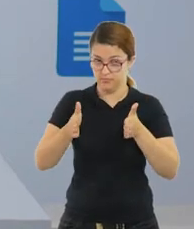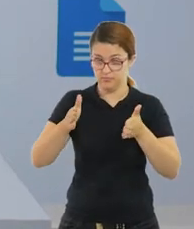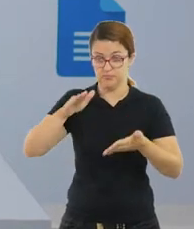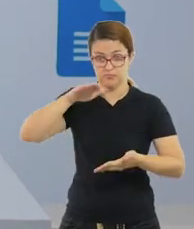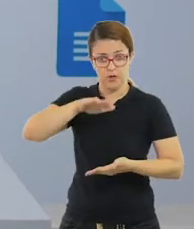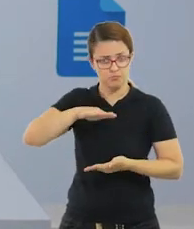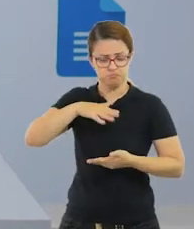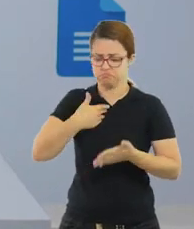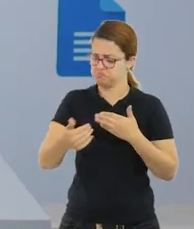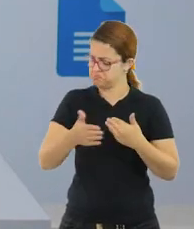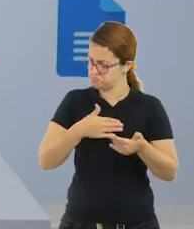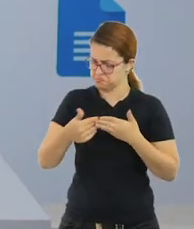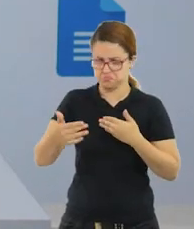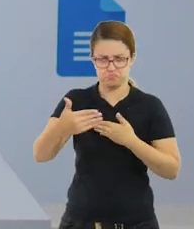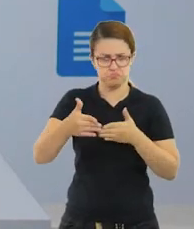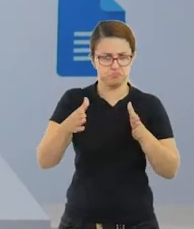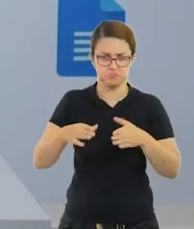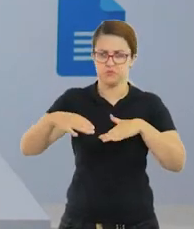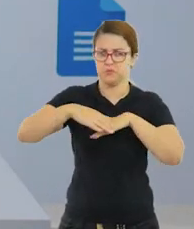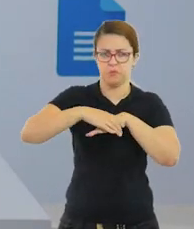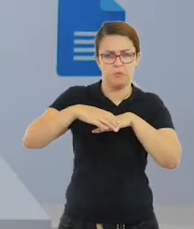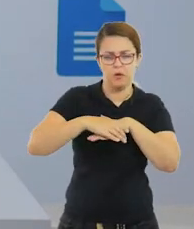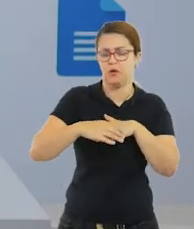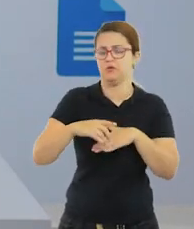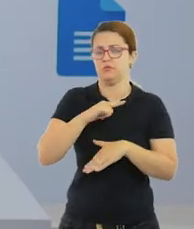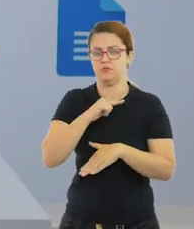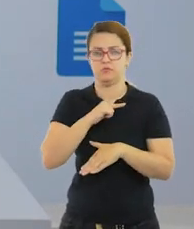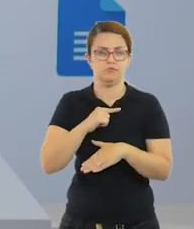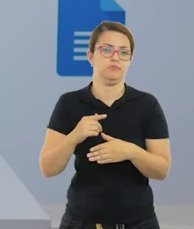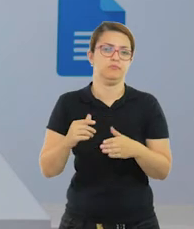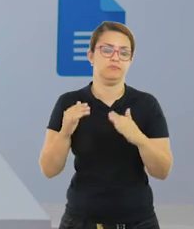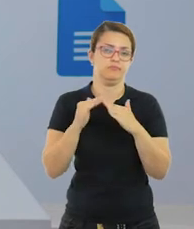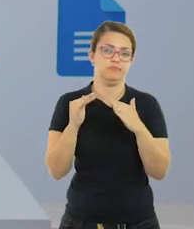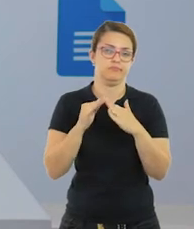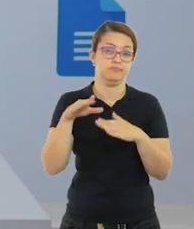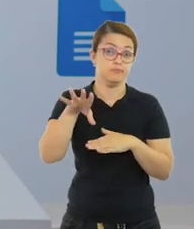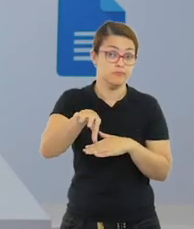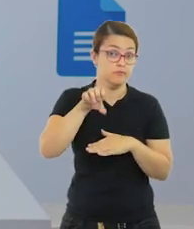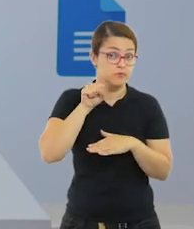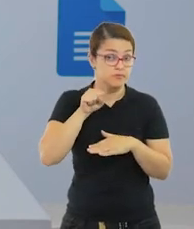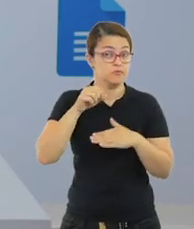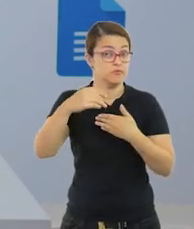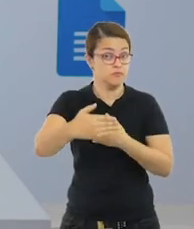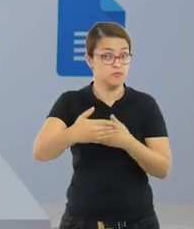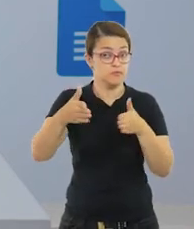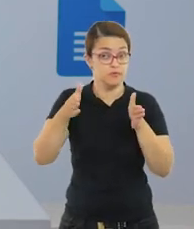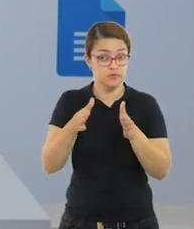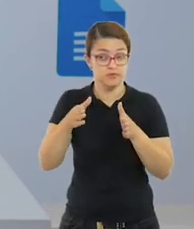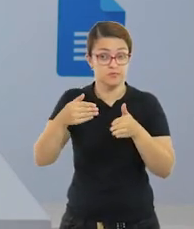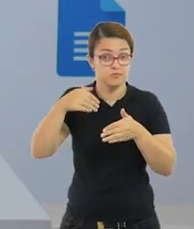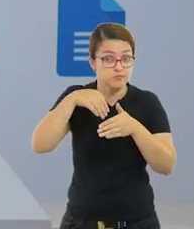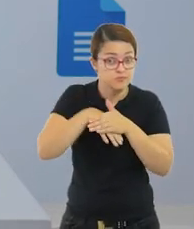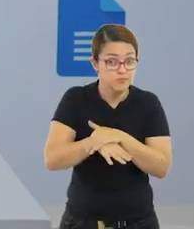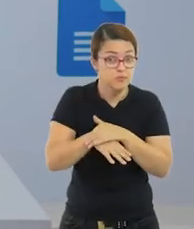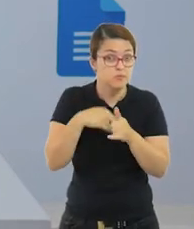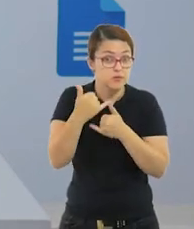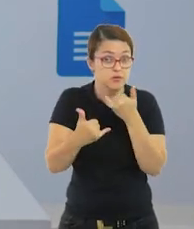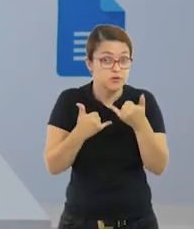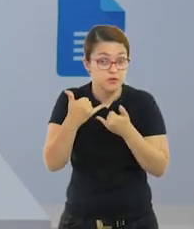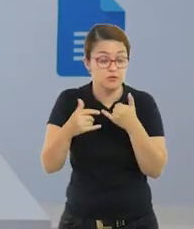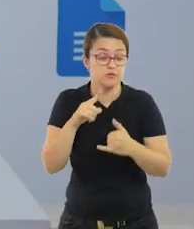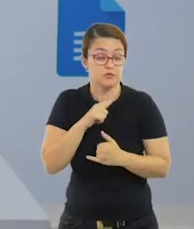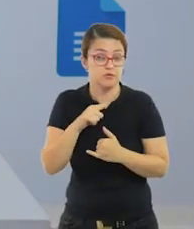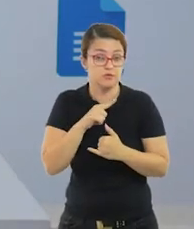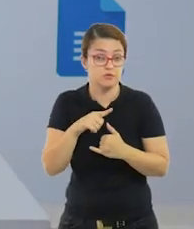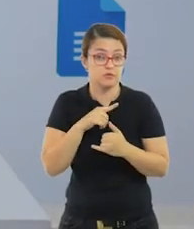tem uma caixinha pequenininha, mas pode ser qualquer caixa, caixa de sapato, a caixa que você tiver em casa. Nesta caixa, coloque dentro dela os